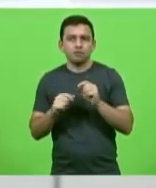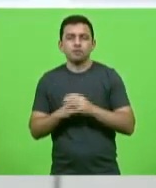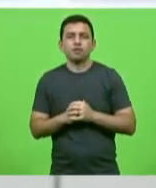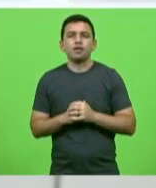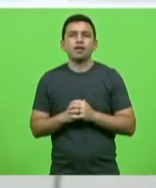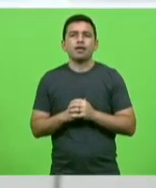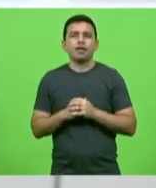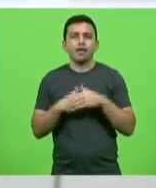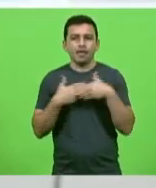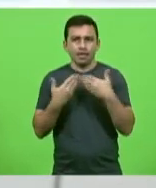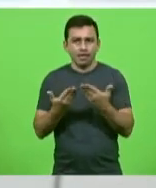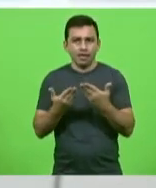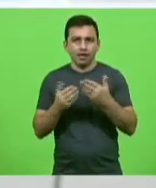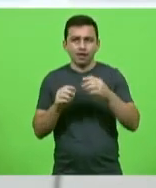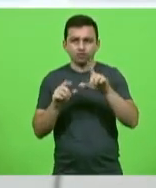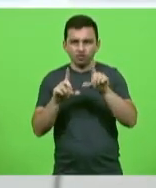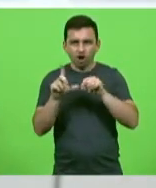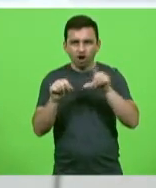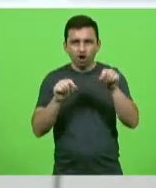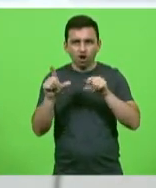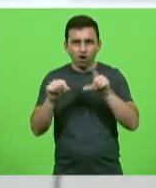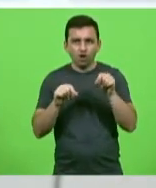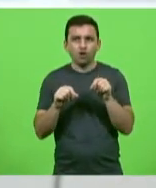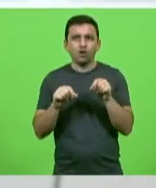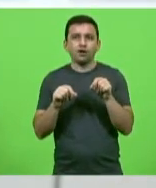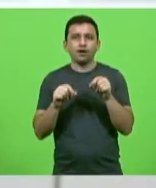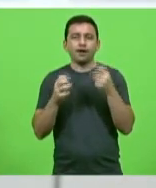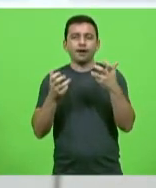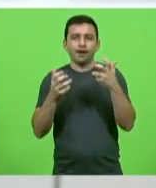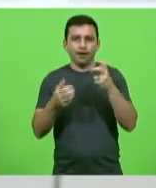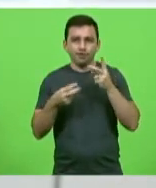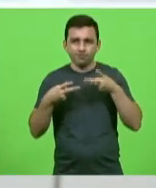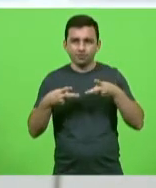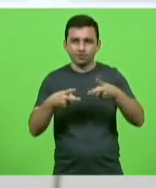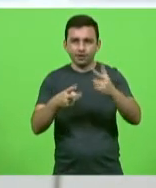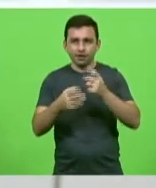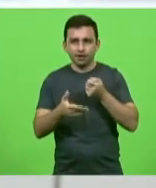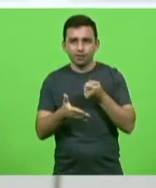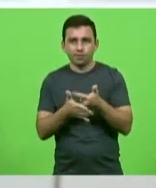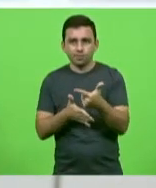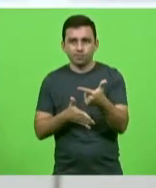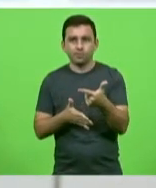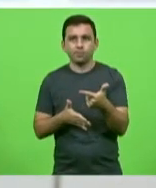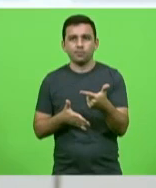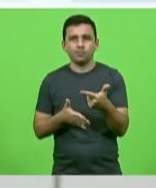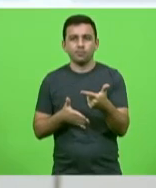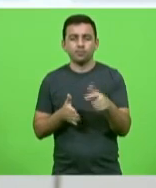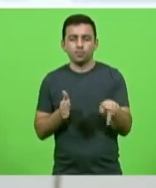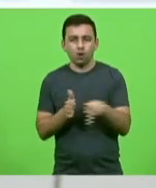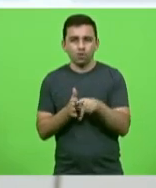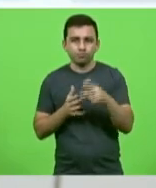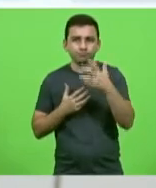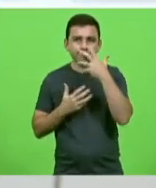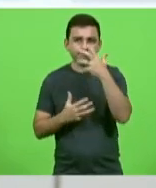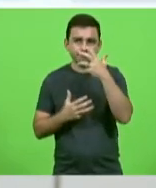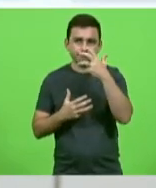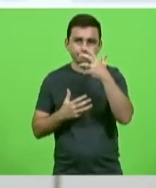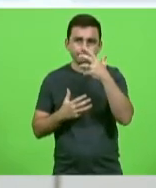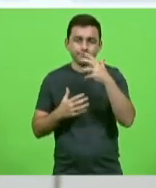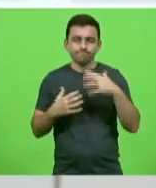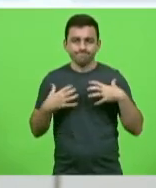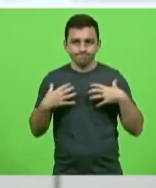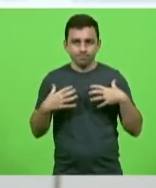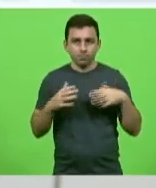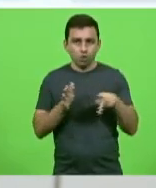o critério convocado para obstar a continuidade da compra de ventiladores pulmonares por